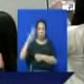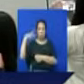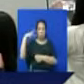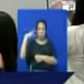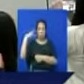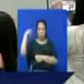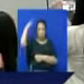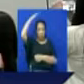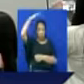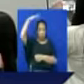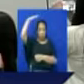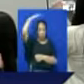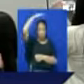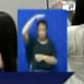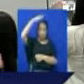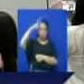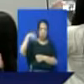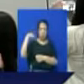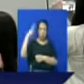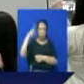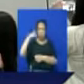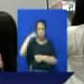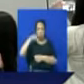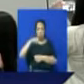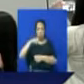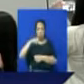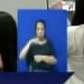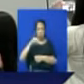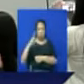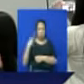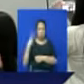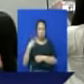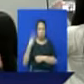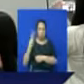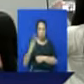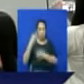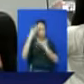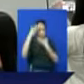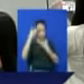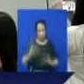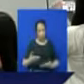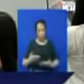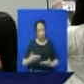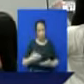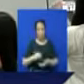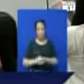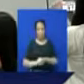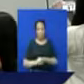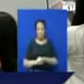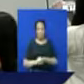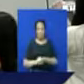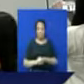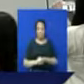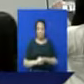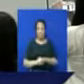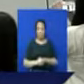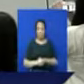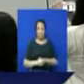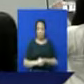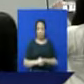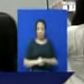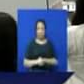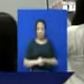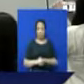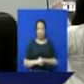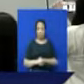vereador Rogério Gomes e pela vereadora Andréia Westphal. Amém? Obrigado pela presença. Eu gostaria também, se